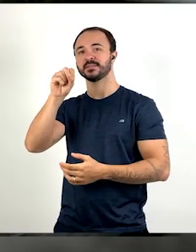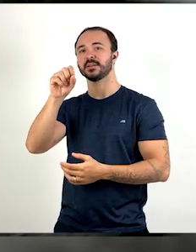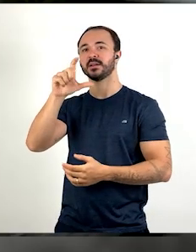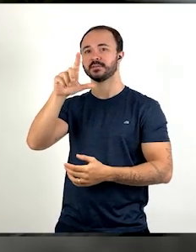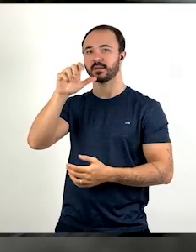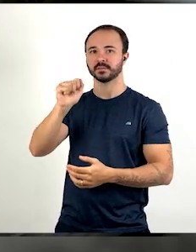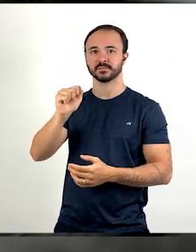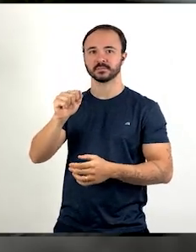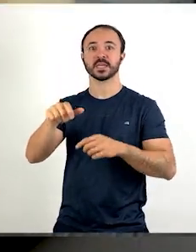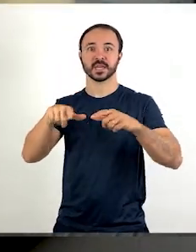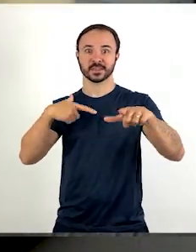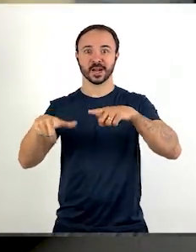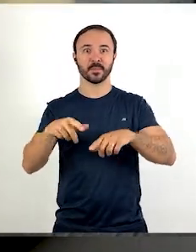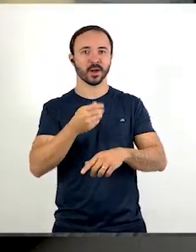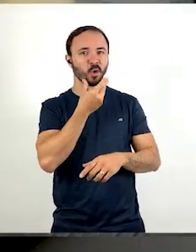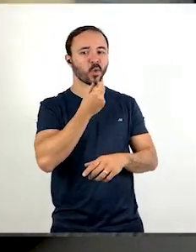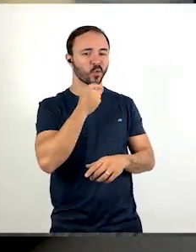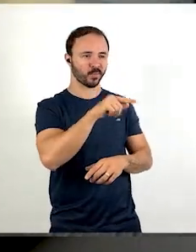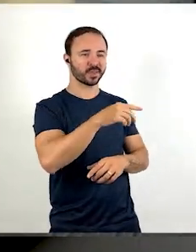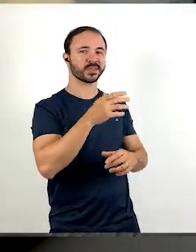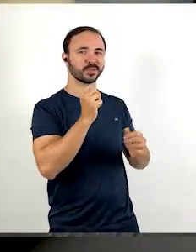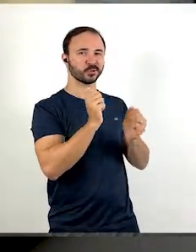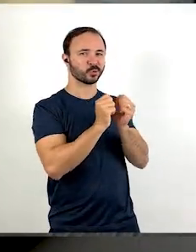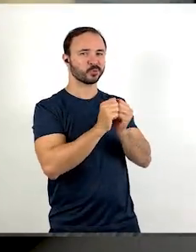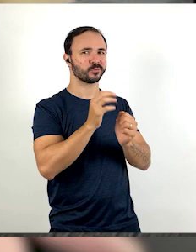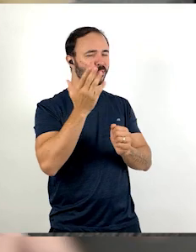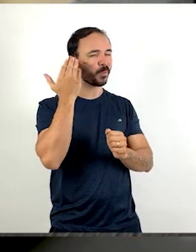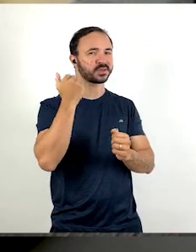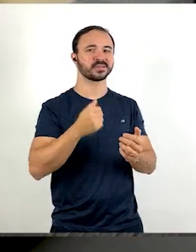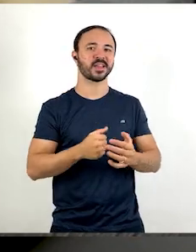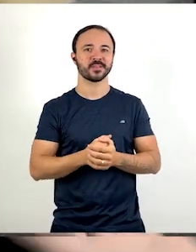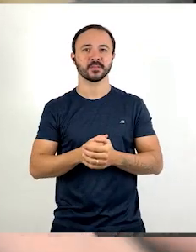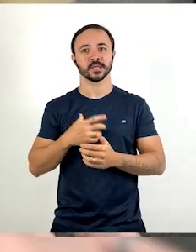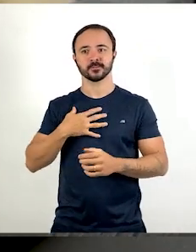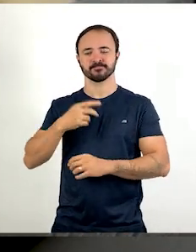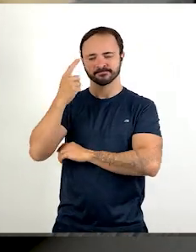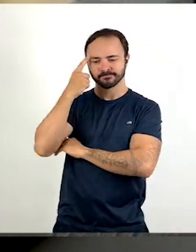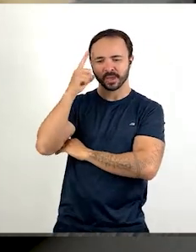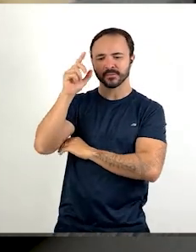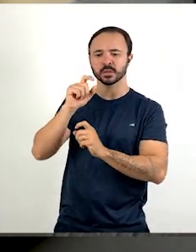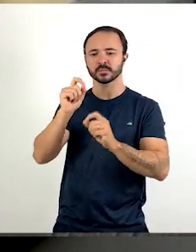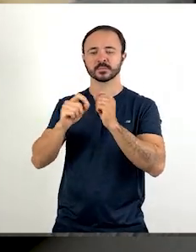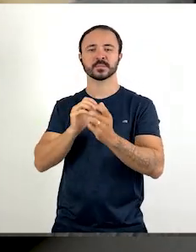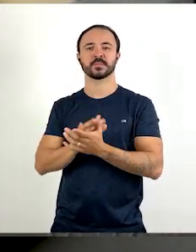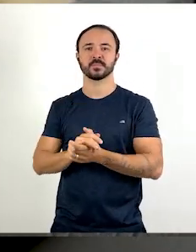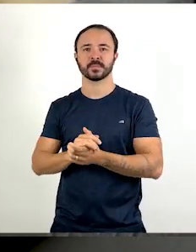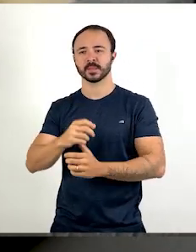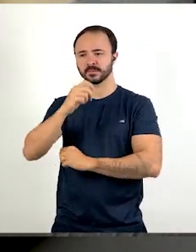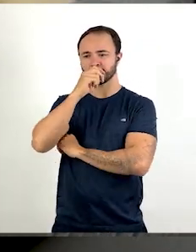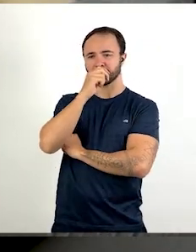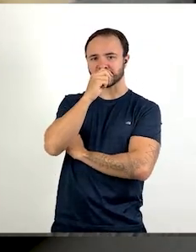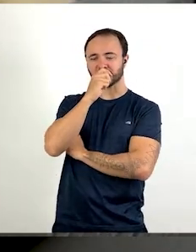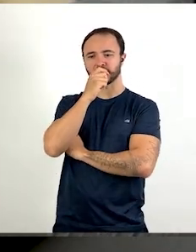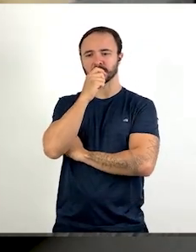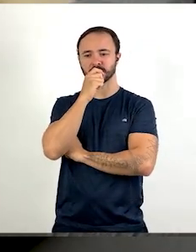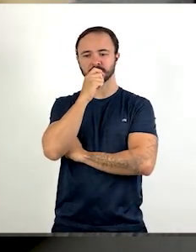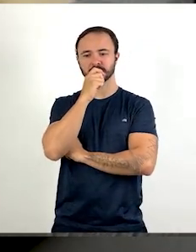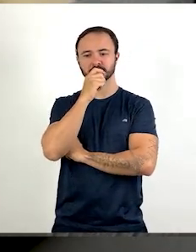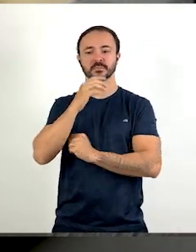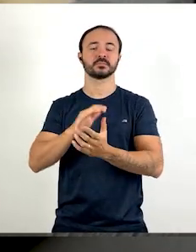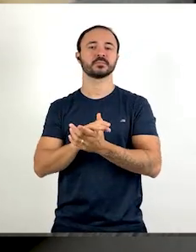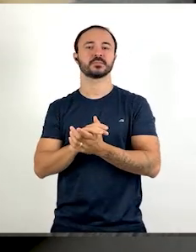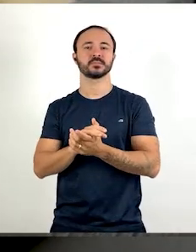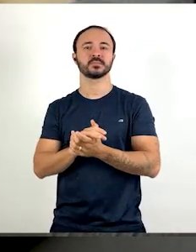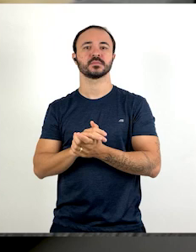de Thomas Edison, surgiu com a solução: a corrente alternada. Ou seja, com o uso